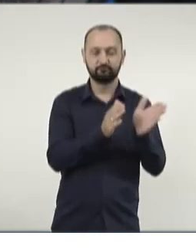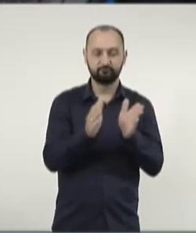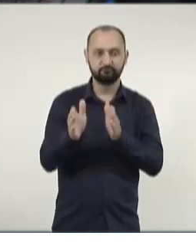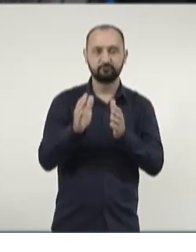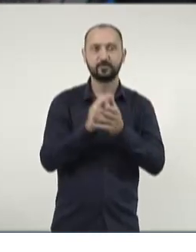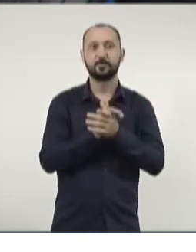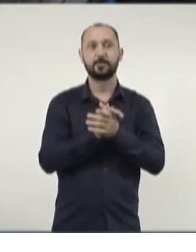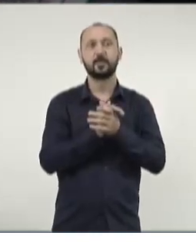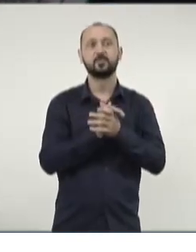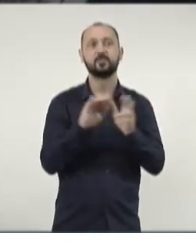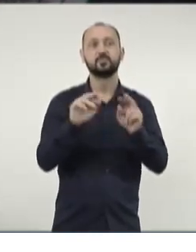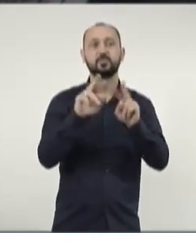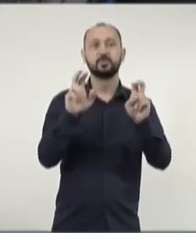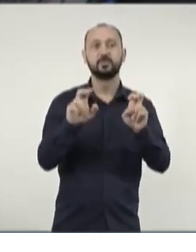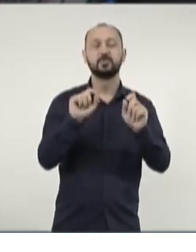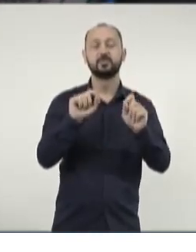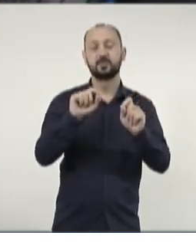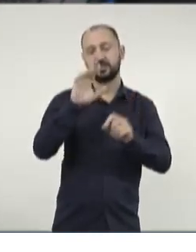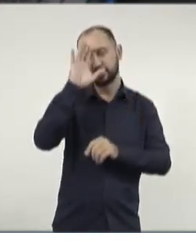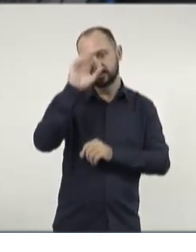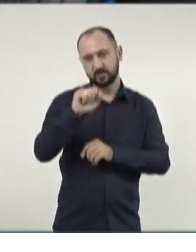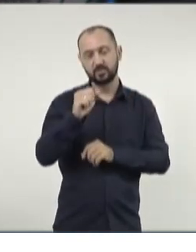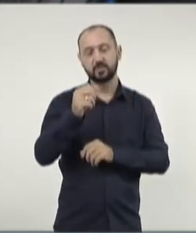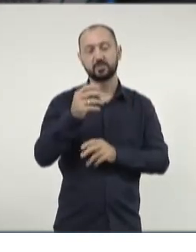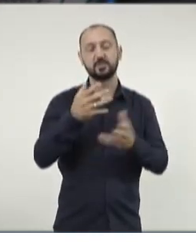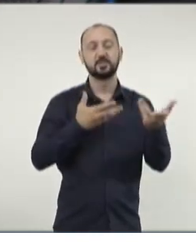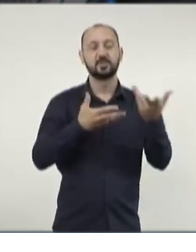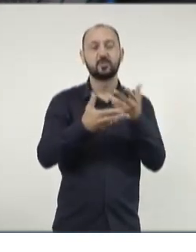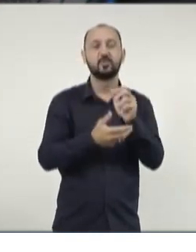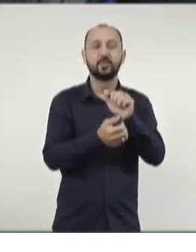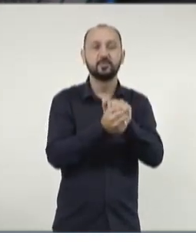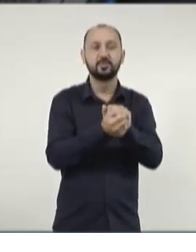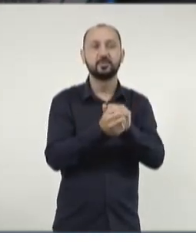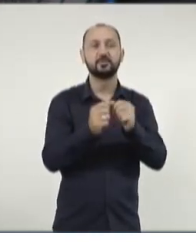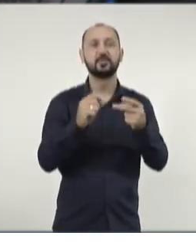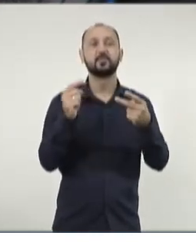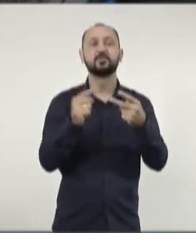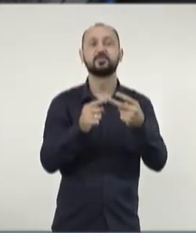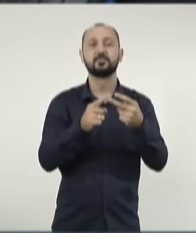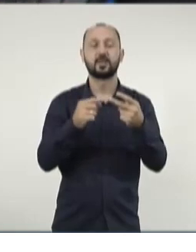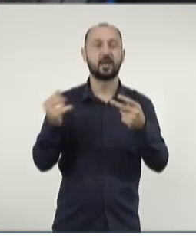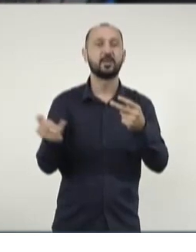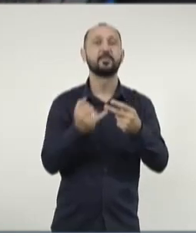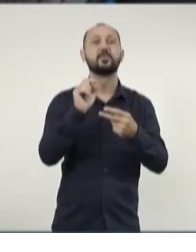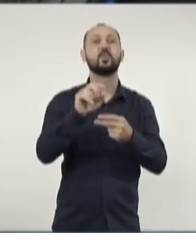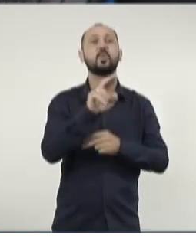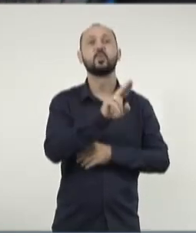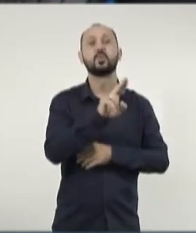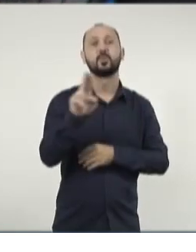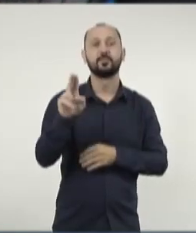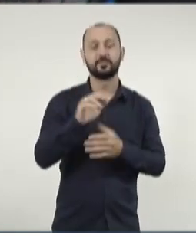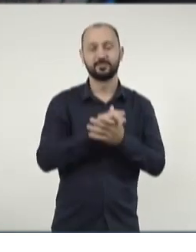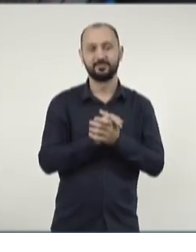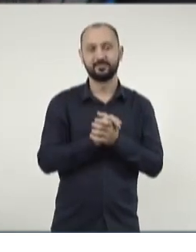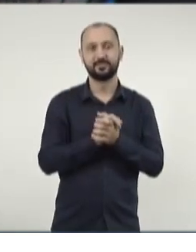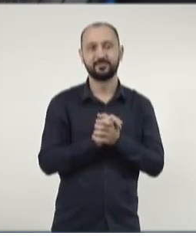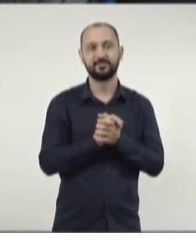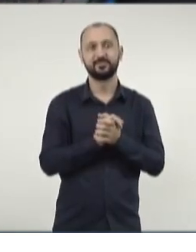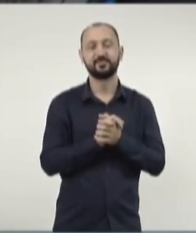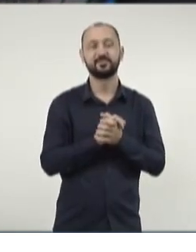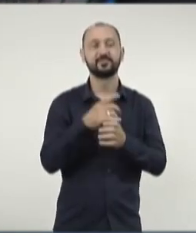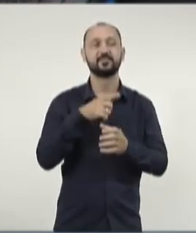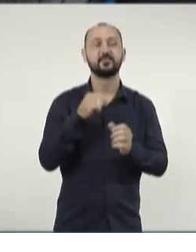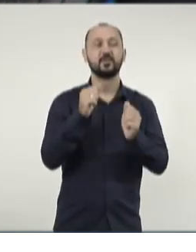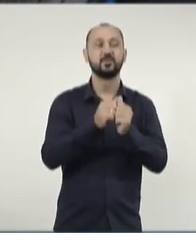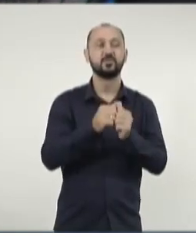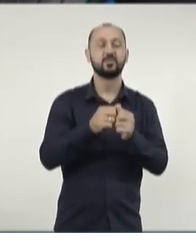né, das questões, das decisões compartilhadas, existe uma questão muito importante que chama assim, trazer